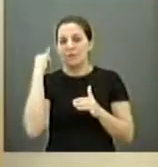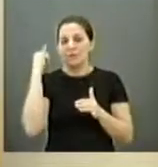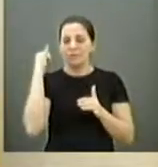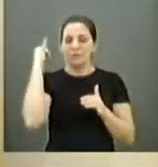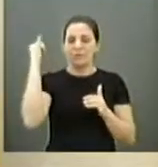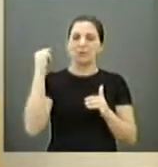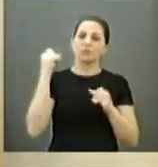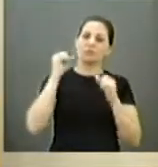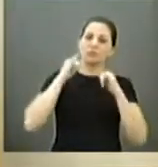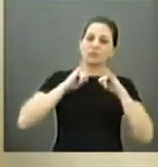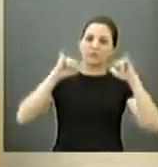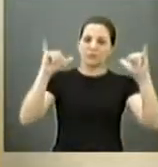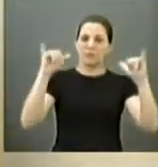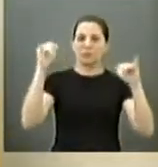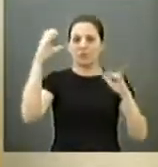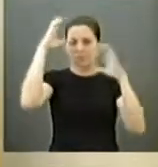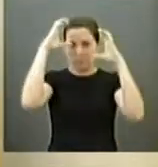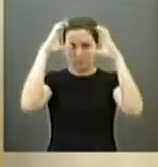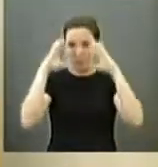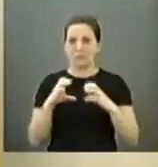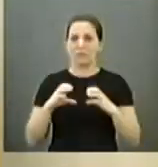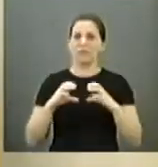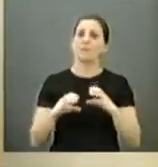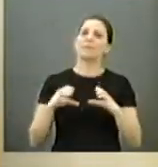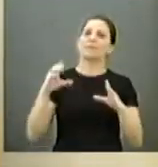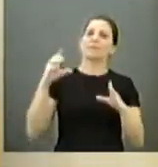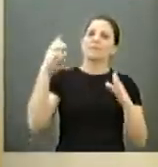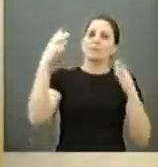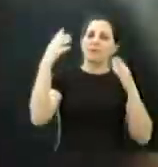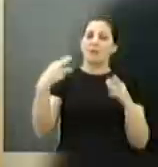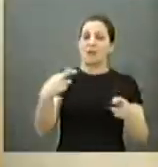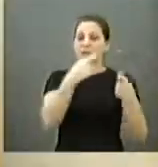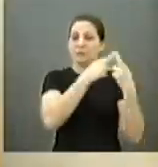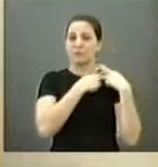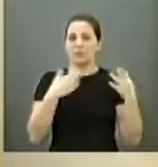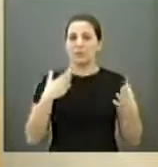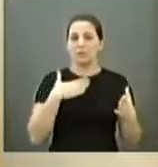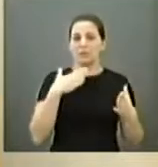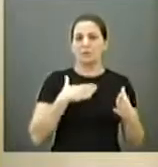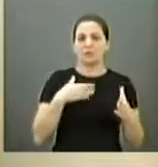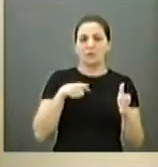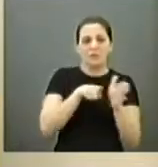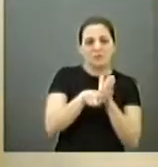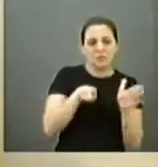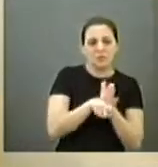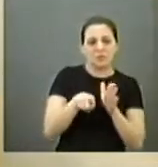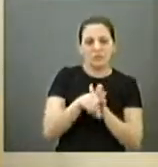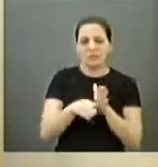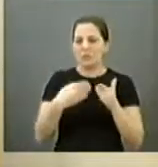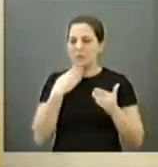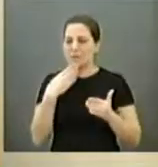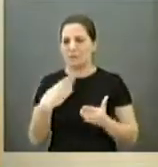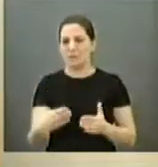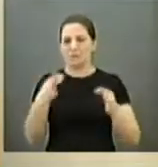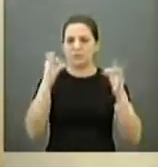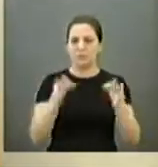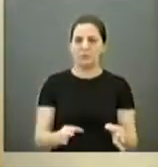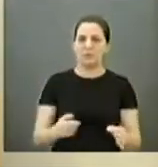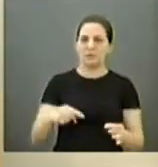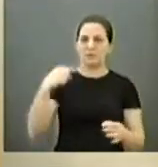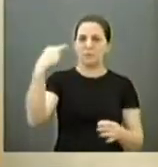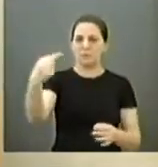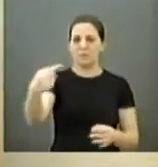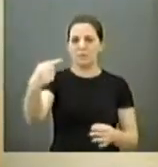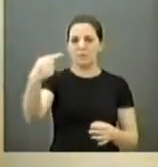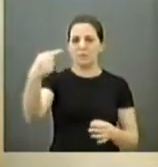meu dever legal levar ao fórum apropriado para que seja investigado, que é o Ministério Público Estadual, e amanhã, ou no